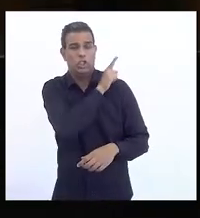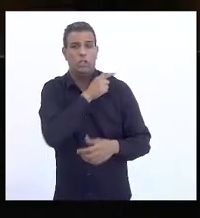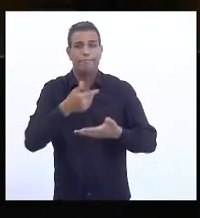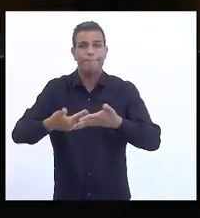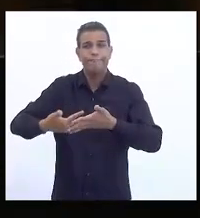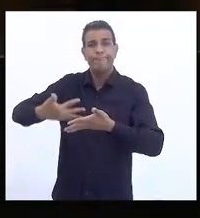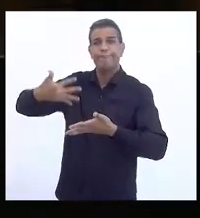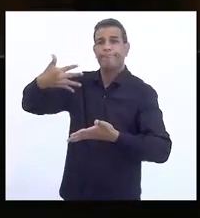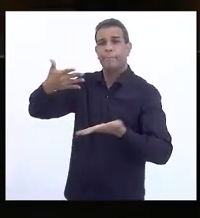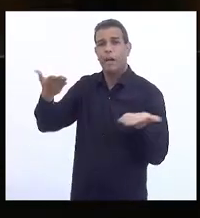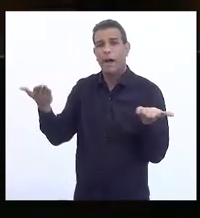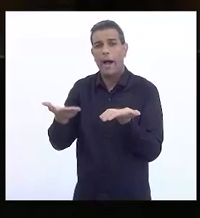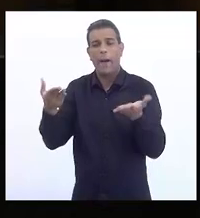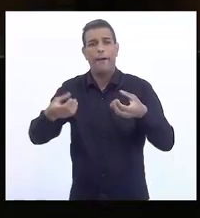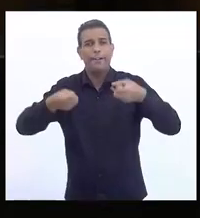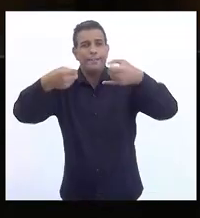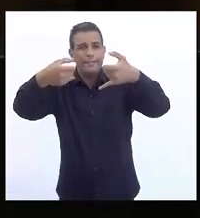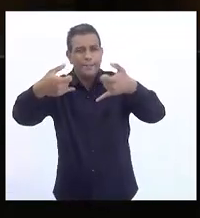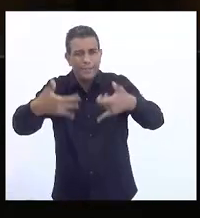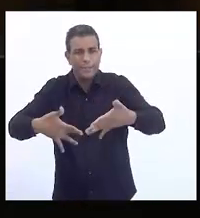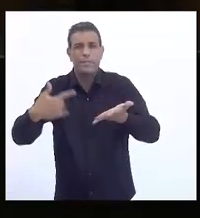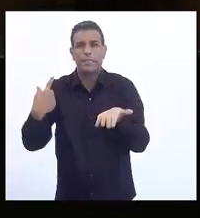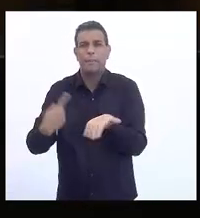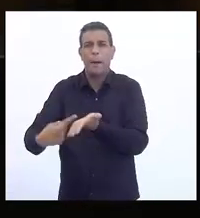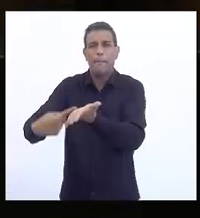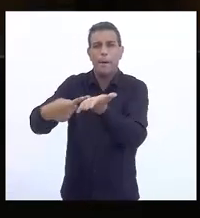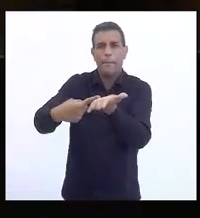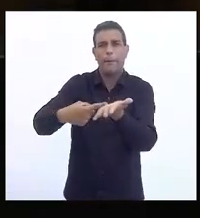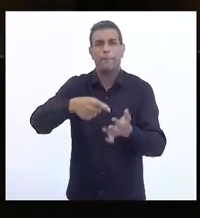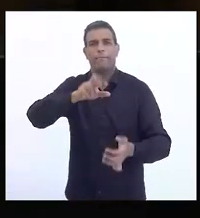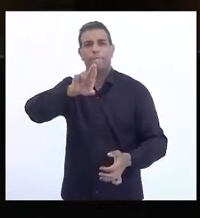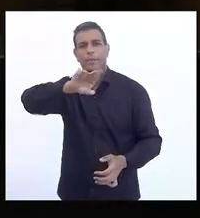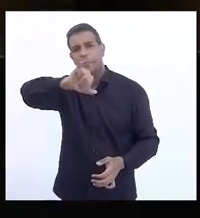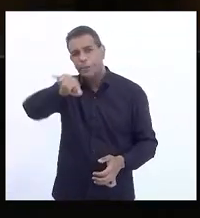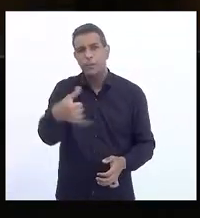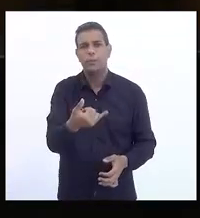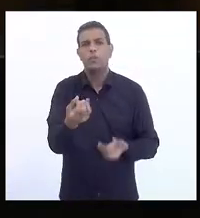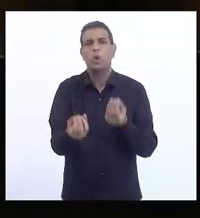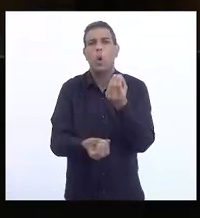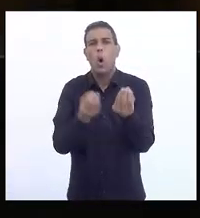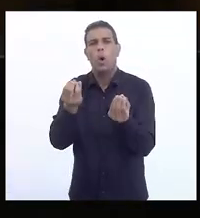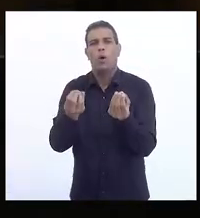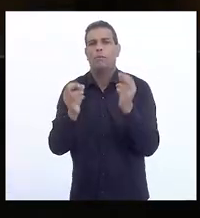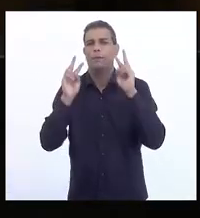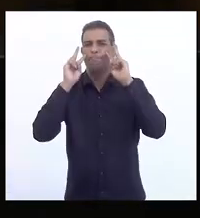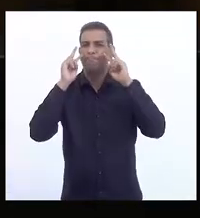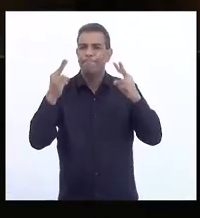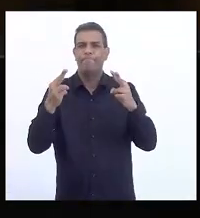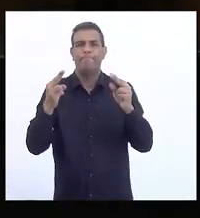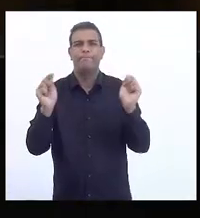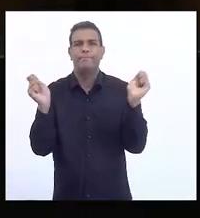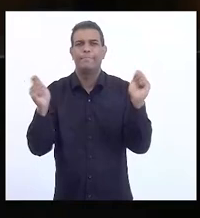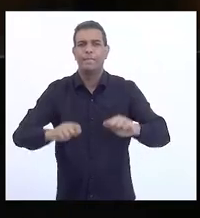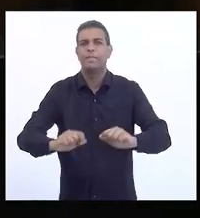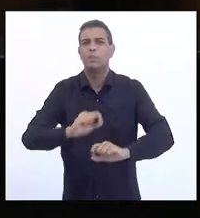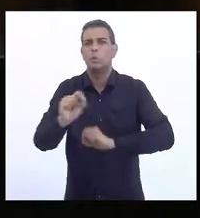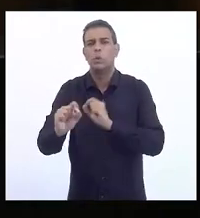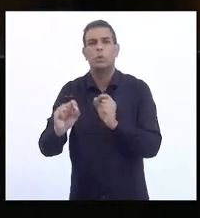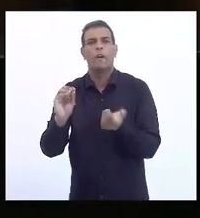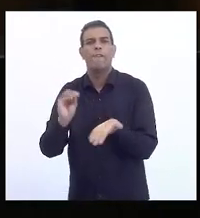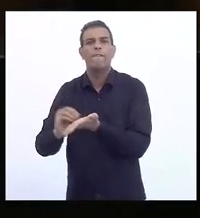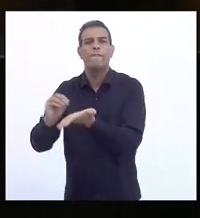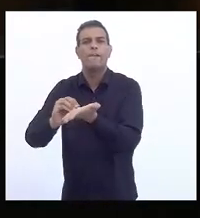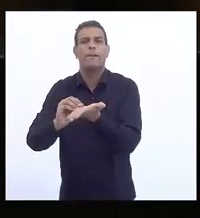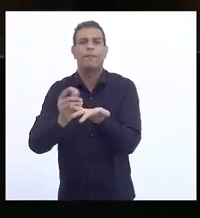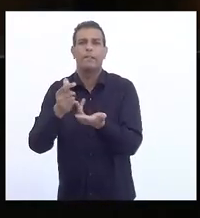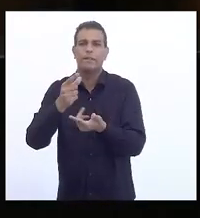e isso que eu estou dizendo a respeito do Pacto RJ, não se deu por conta disso. Se deu por conta da